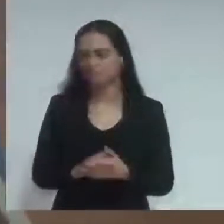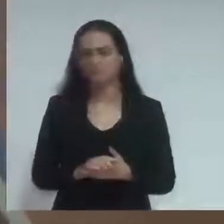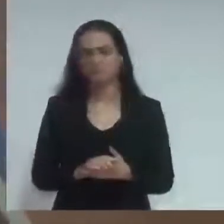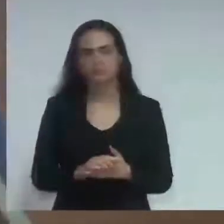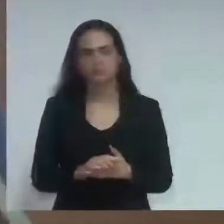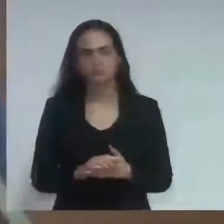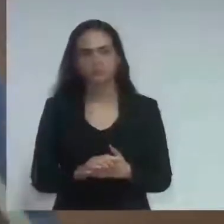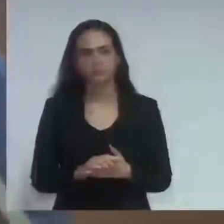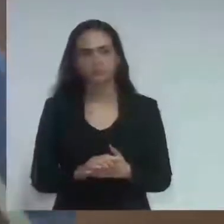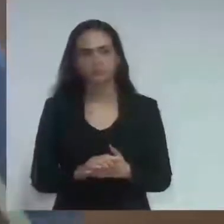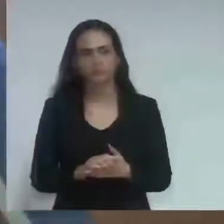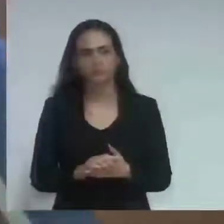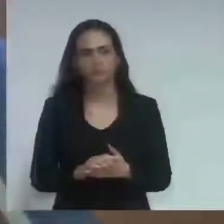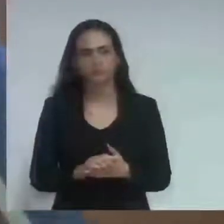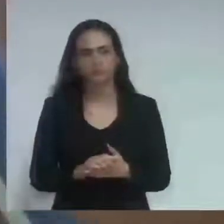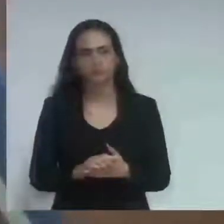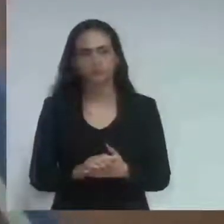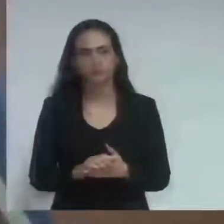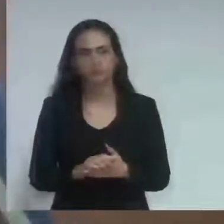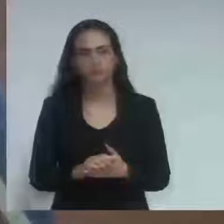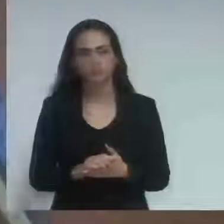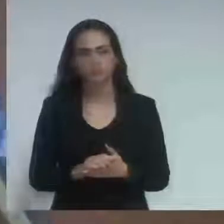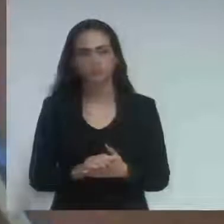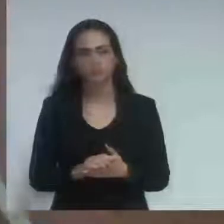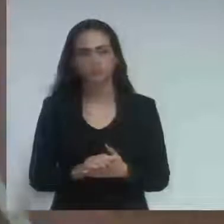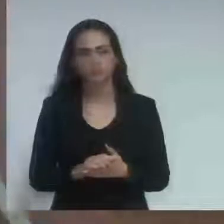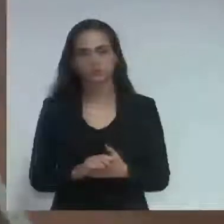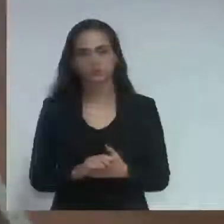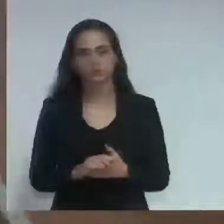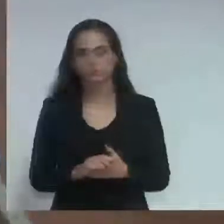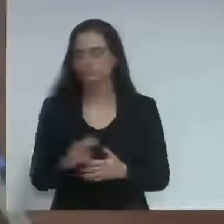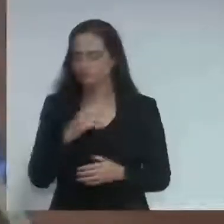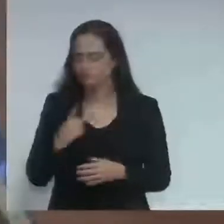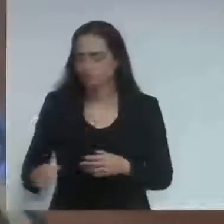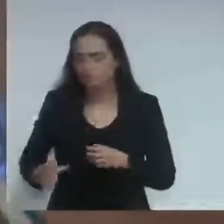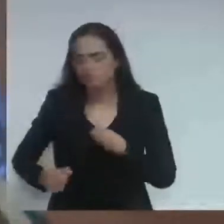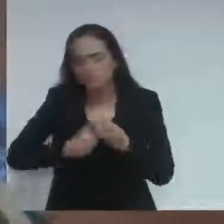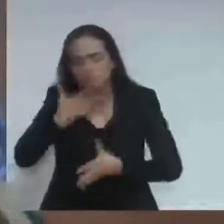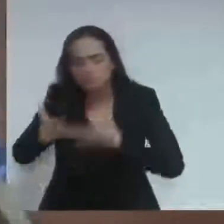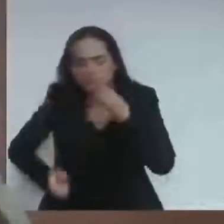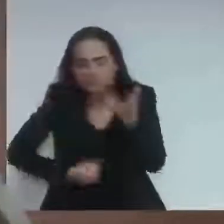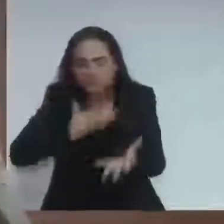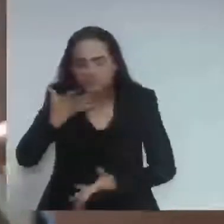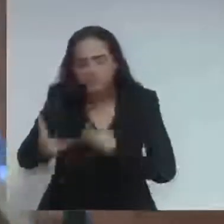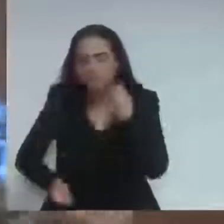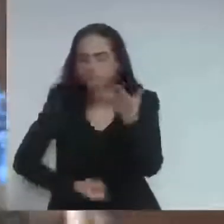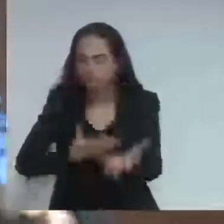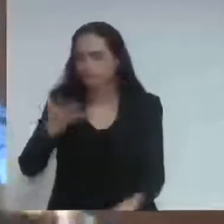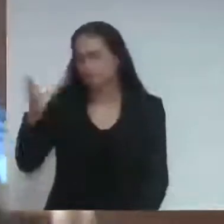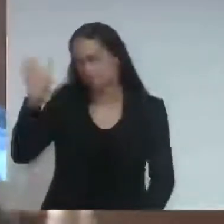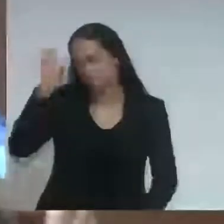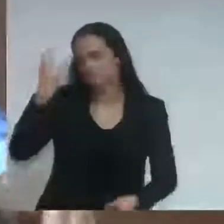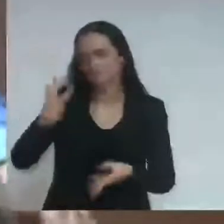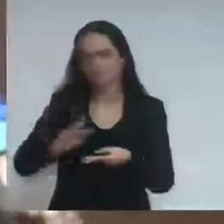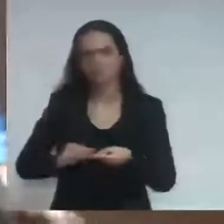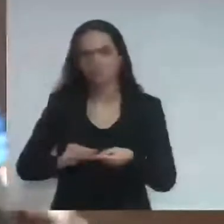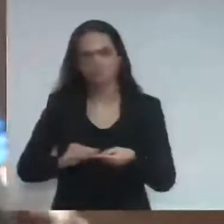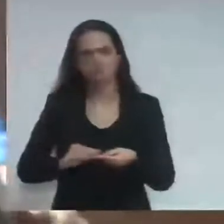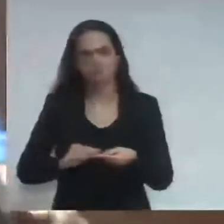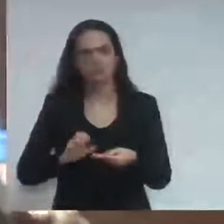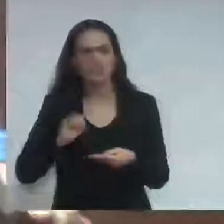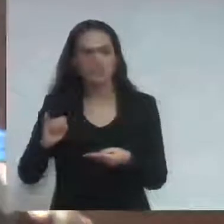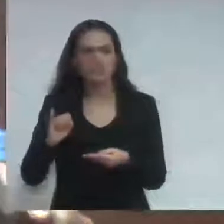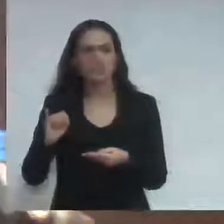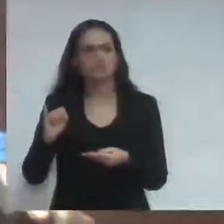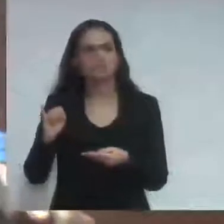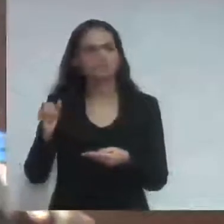há de se entender o desabafo de Vossa Excelência nessa noite. Acho que quem já passou